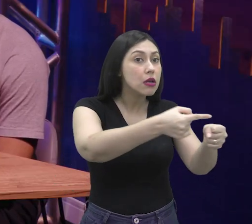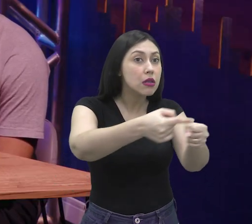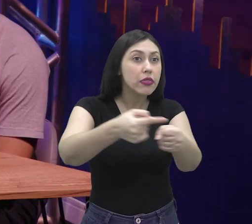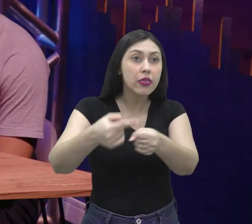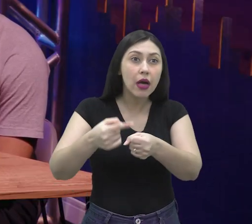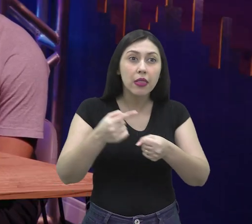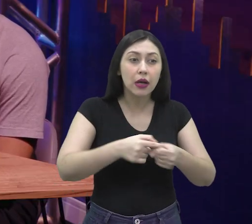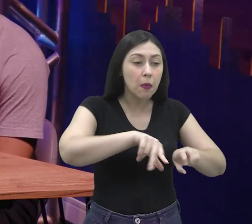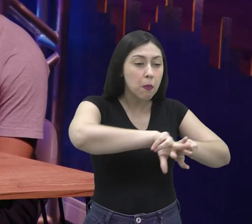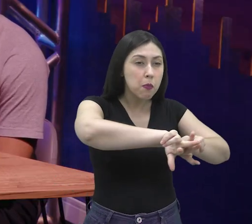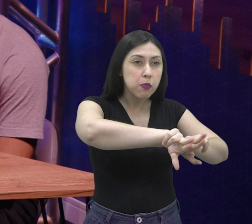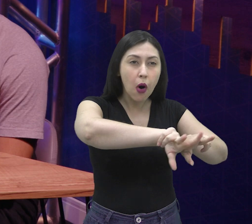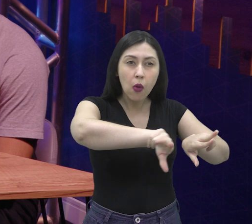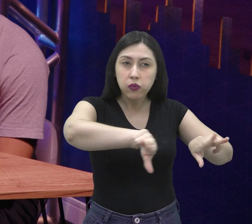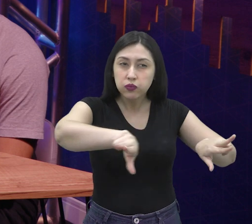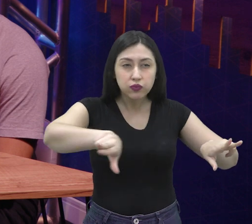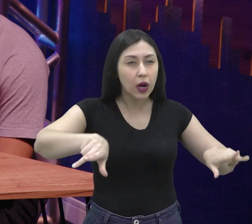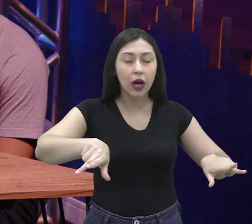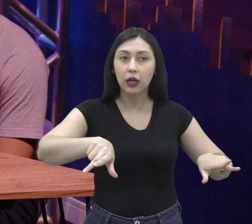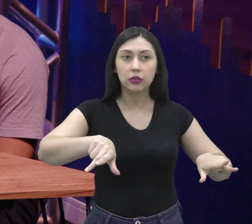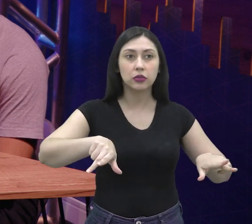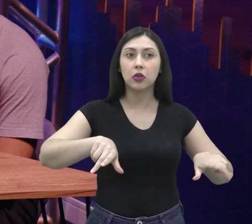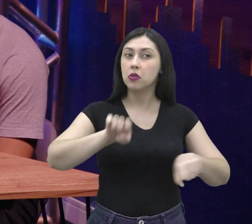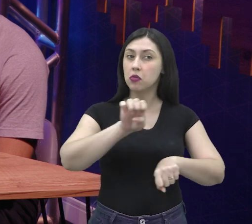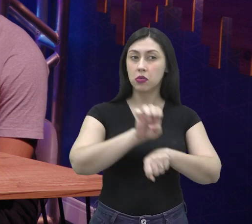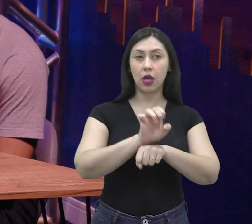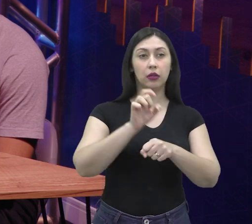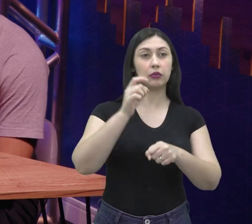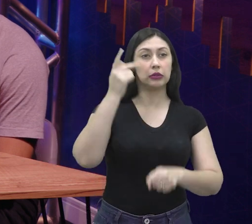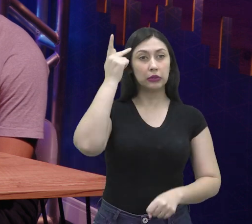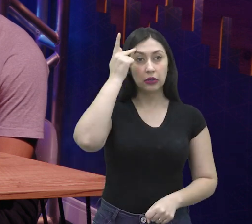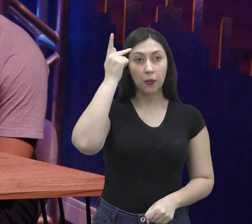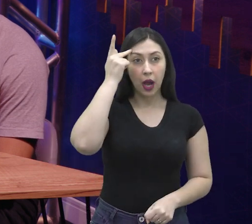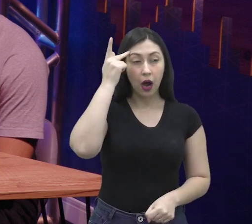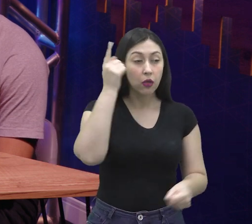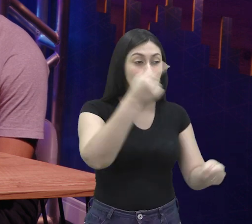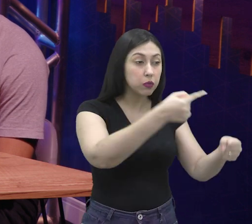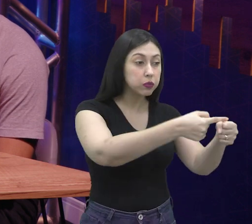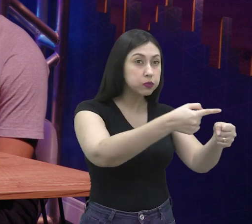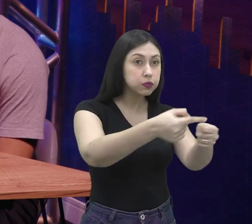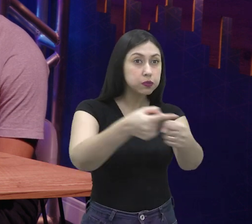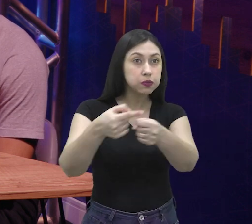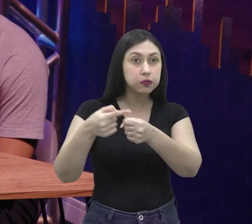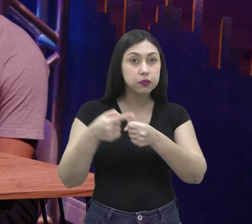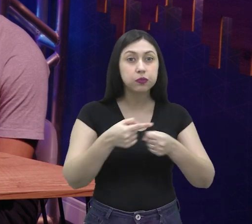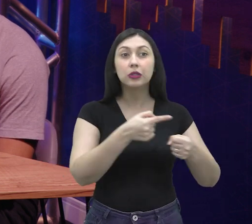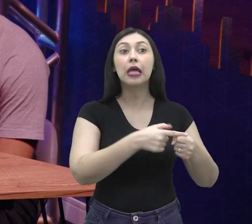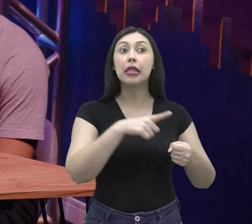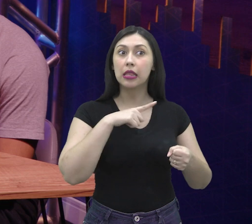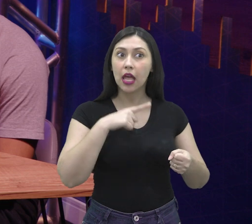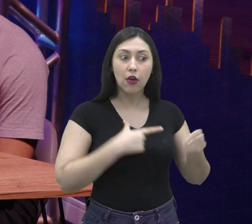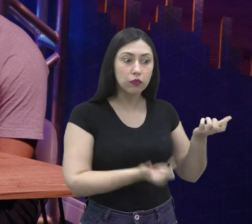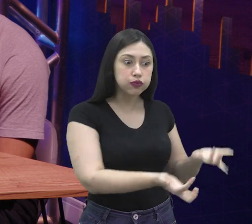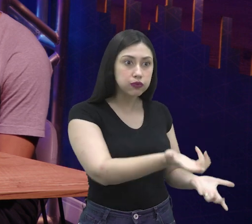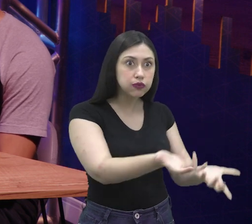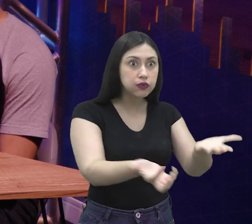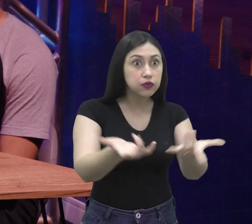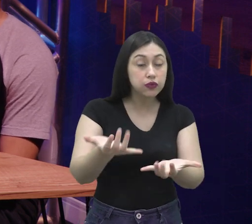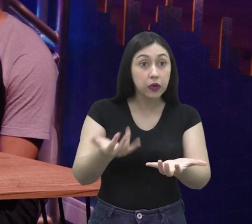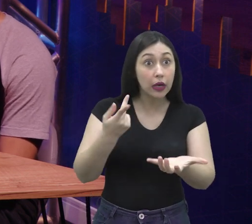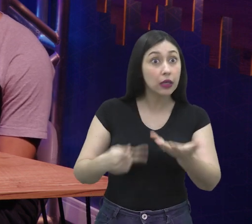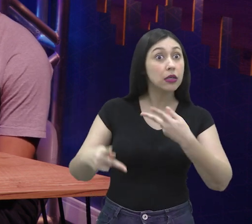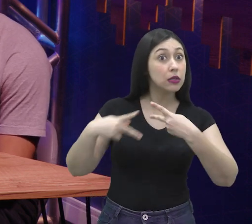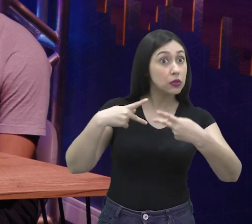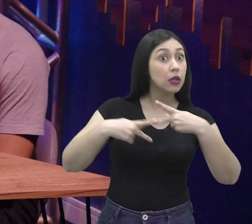Cidades, vários pontos, né, de São Paulo, do estado de São Paulo, várias cidades de São Paulo tiveram queimadas. Aqui em São José